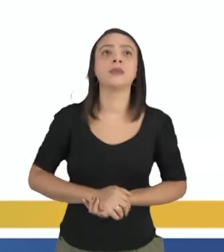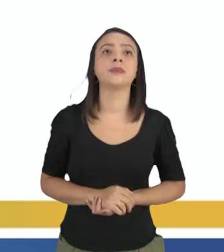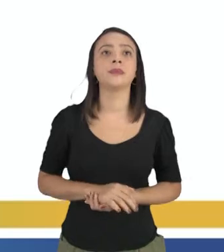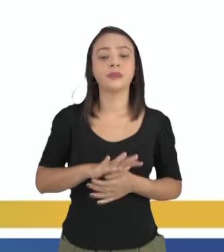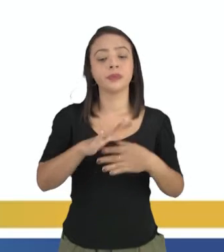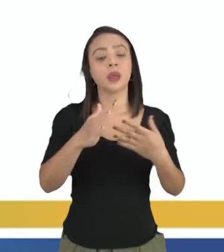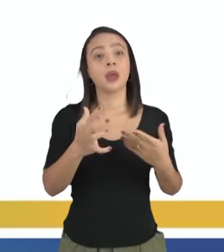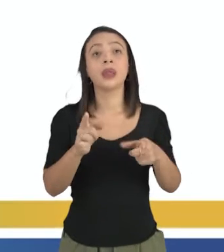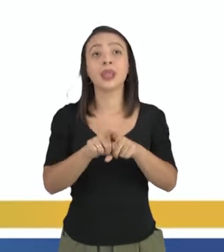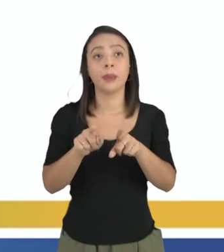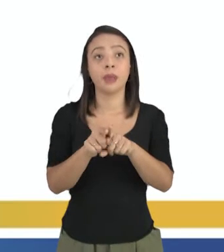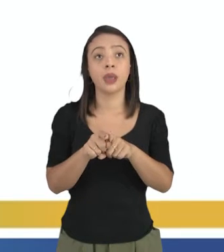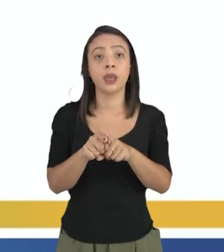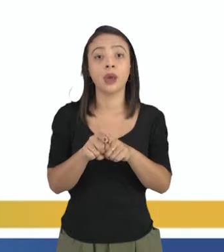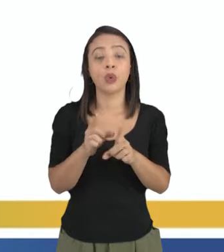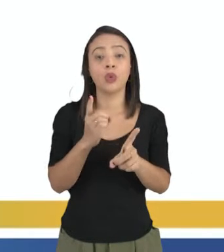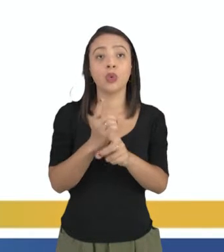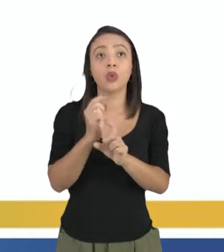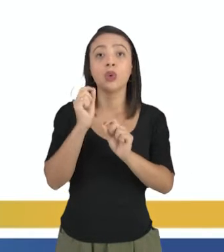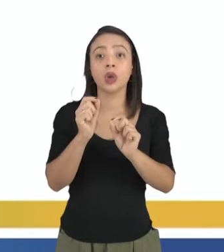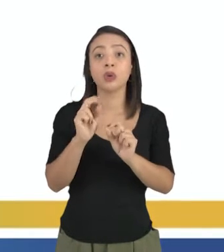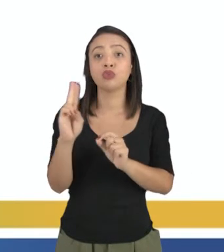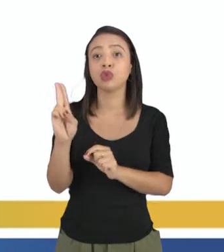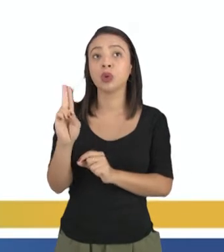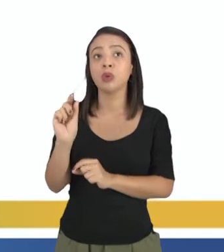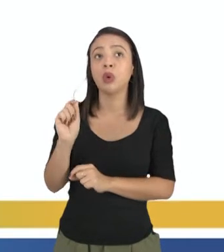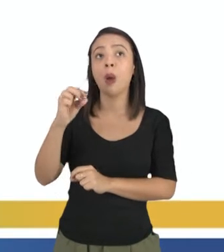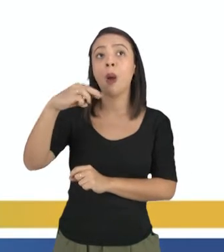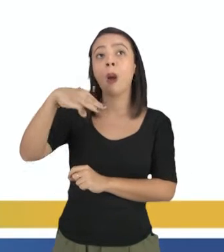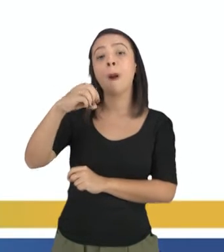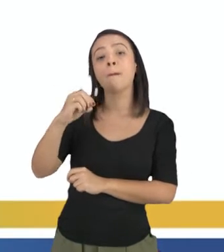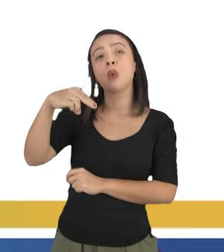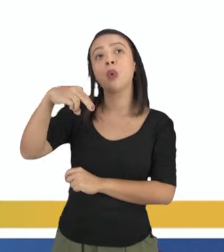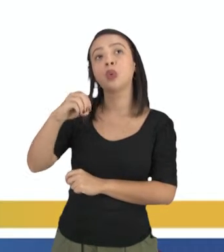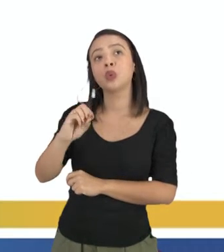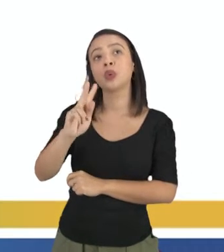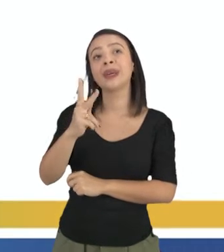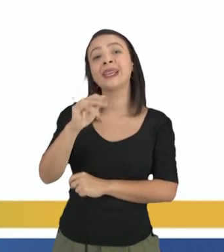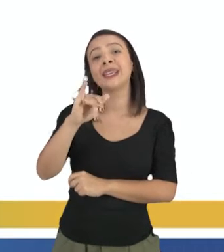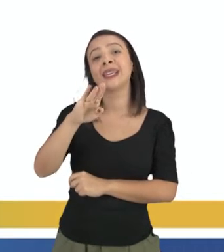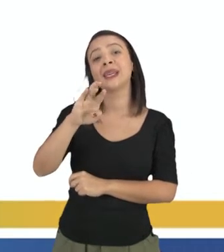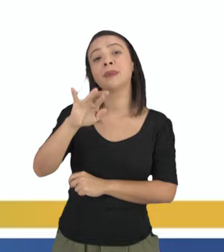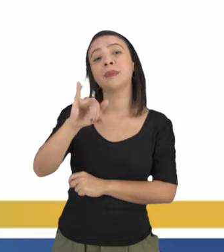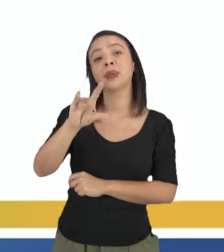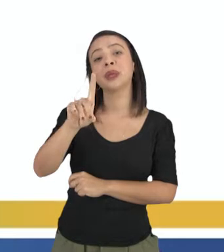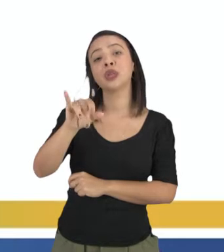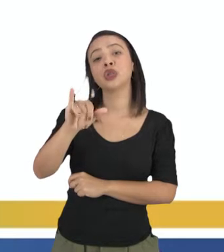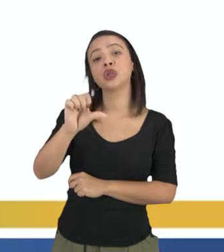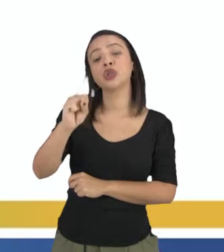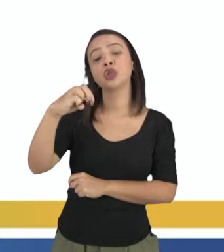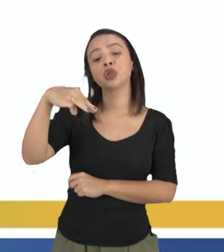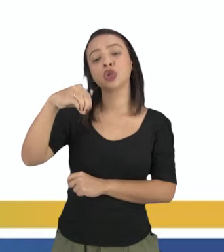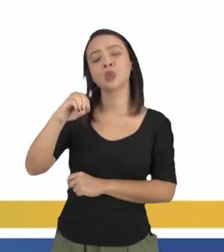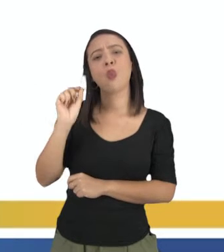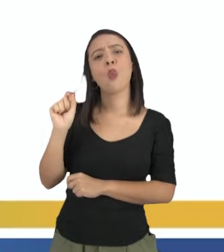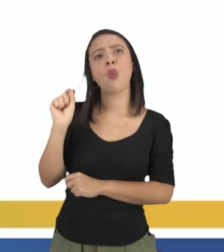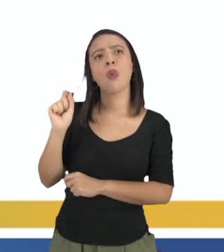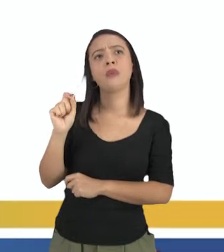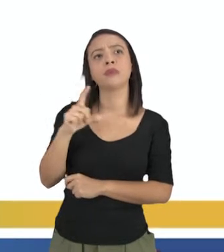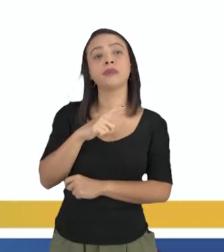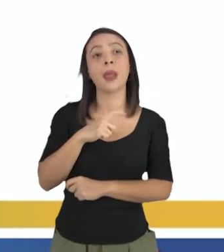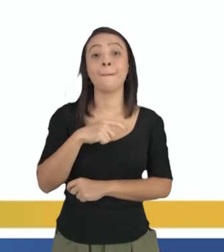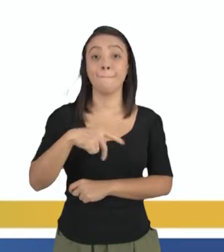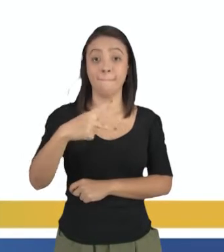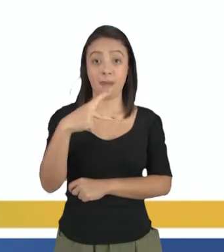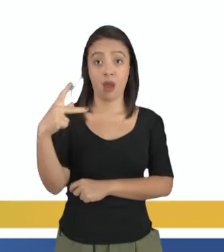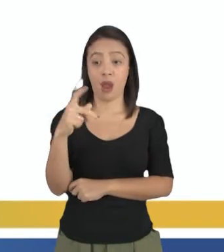Aí ele descobriu com esse cruzamento o que nós chamamos de monohibridismo. O que é o monohibridismo? Existem